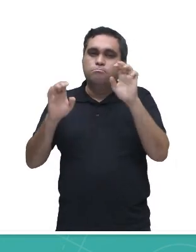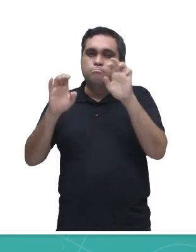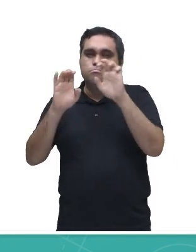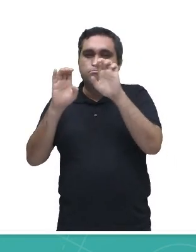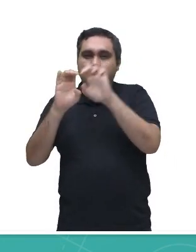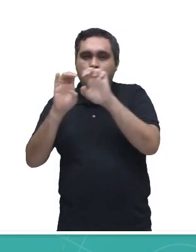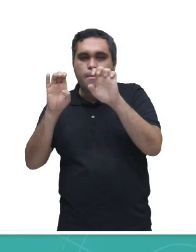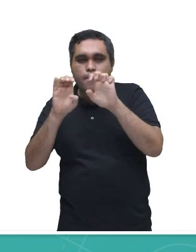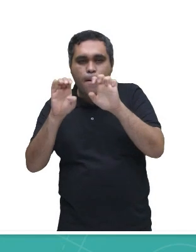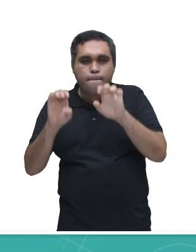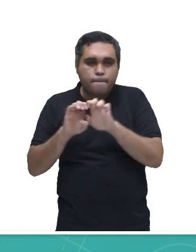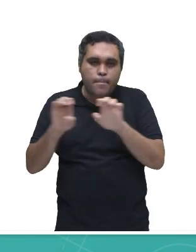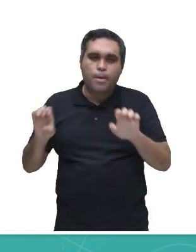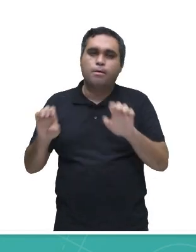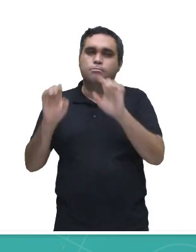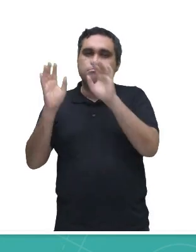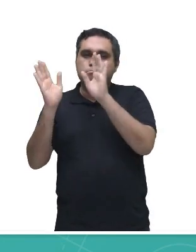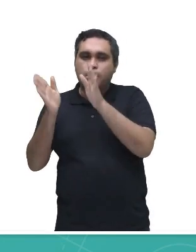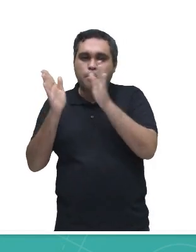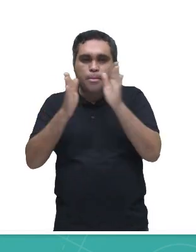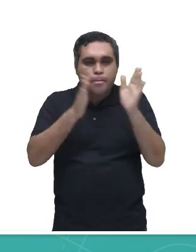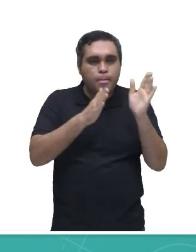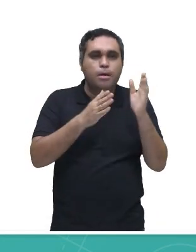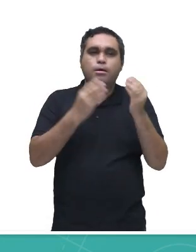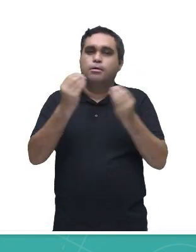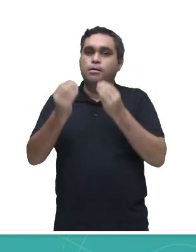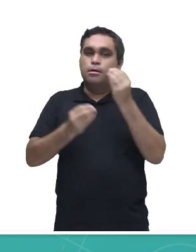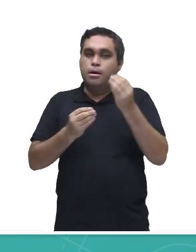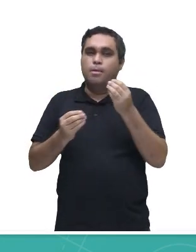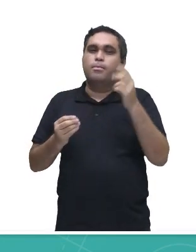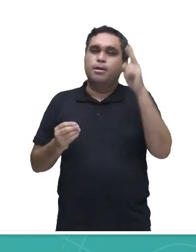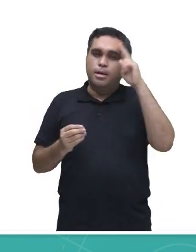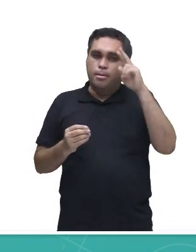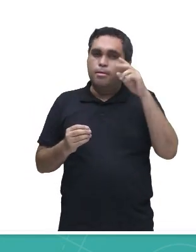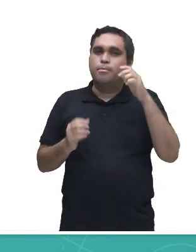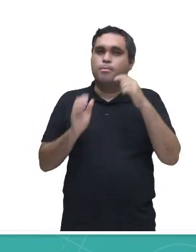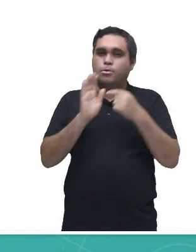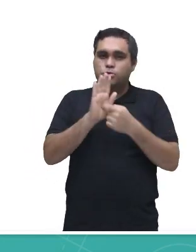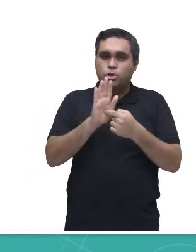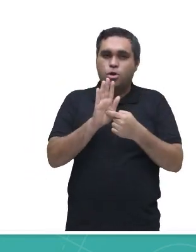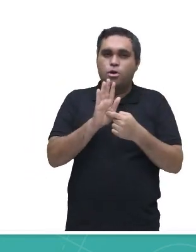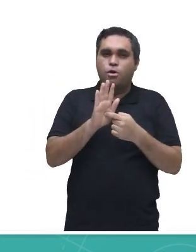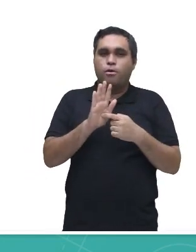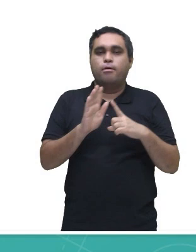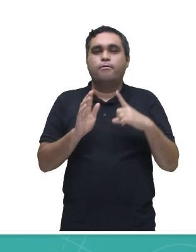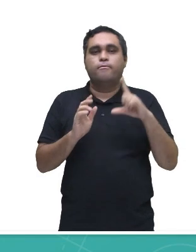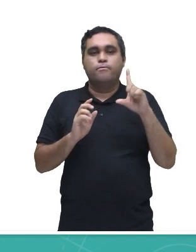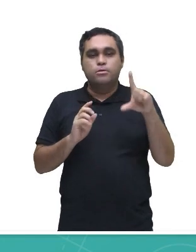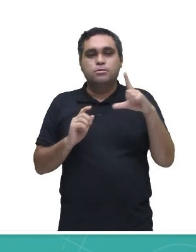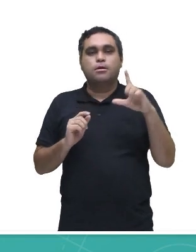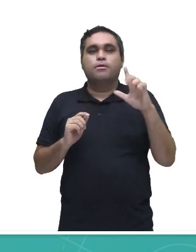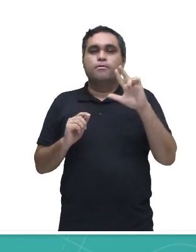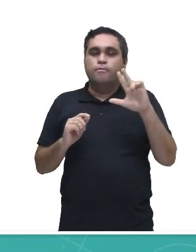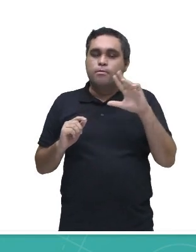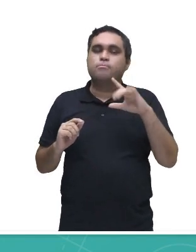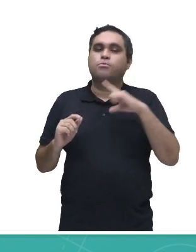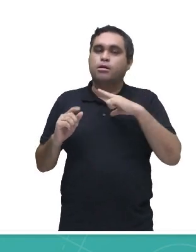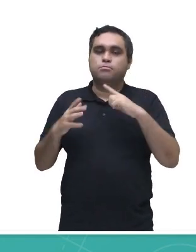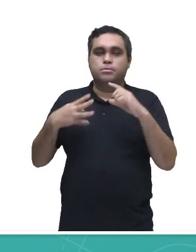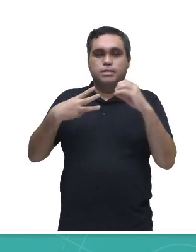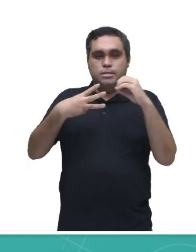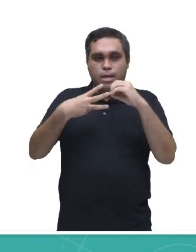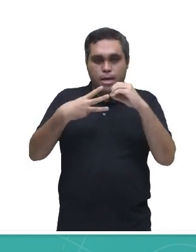vivo estão dispostas. Então, igualmente como a gente mostrou para vocês, você vai ter aí célula,